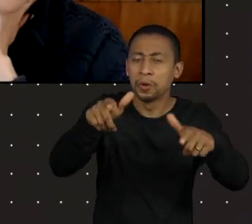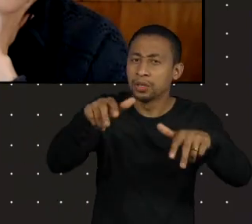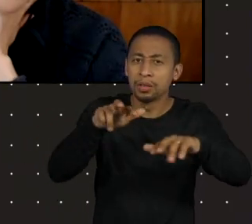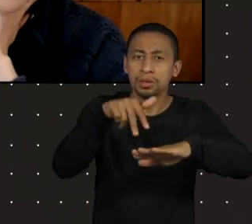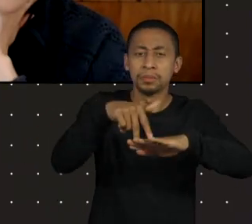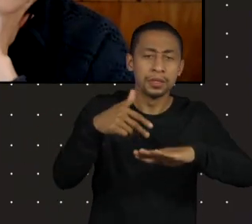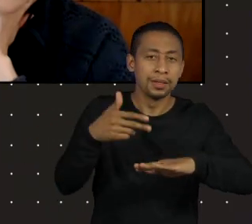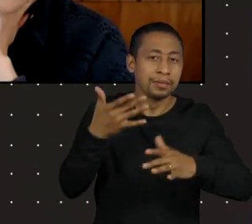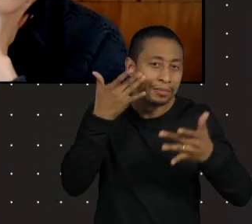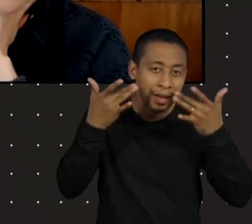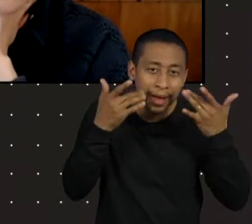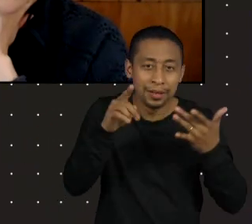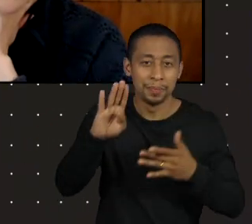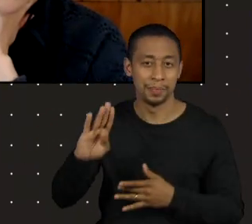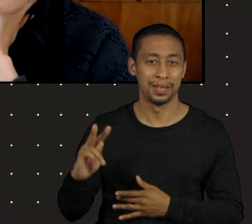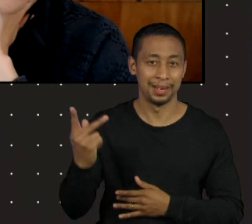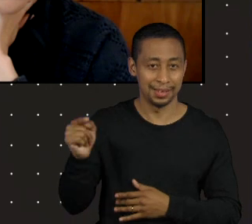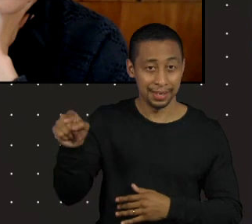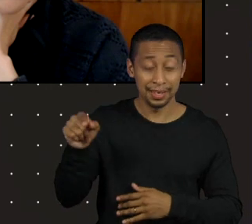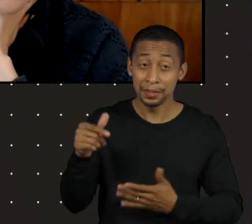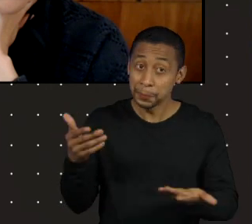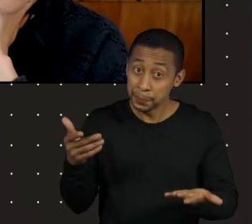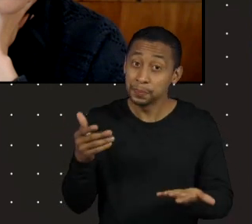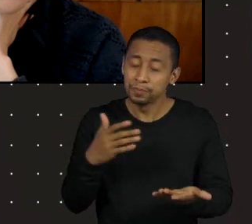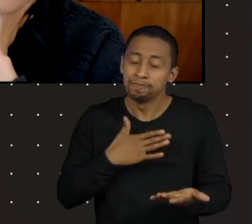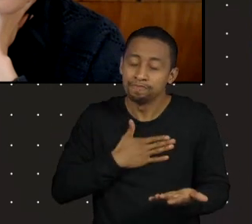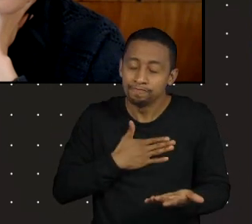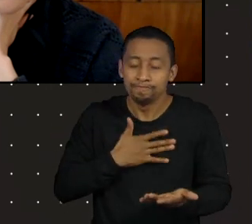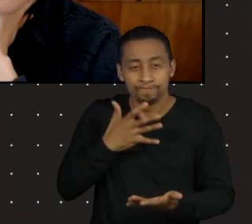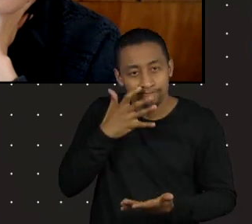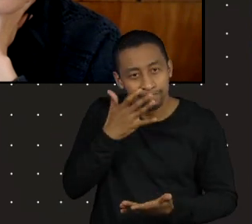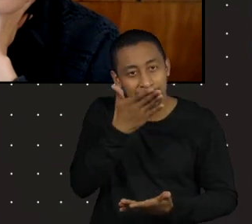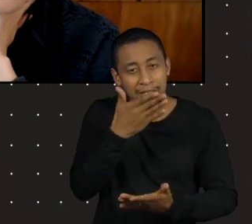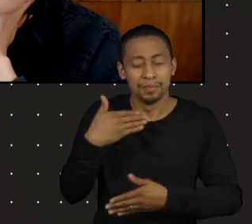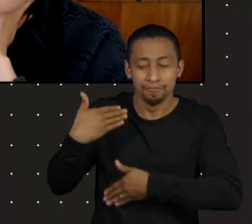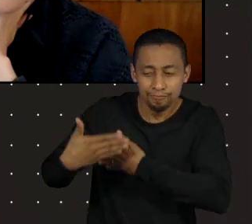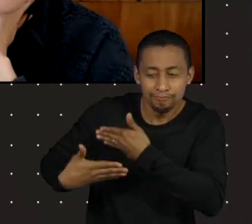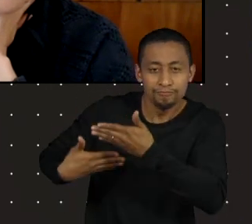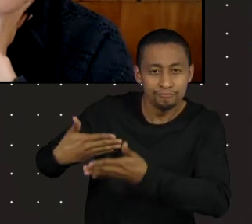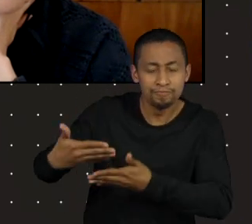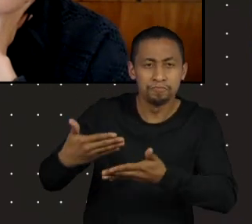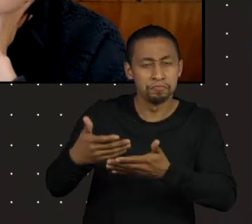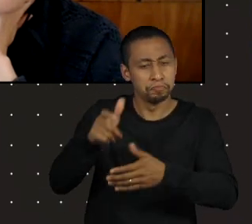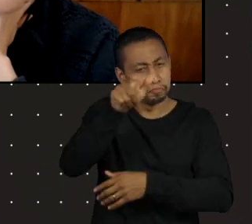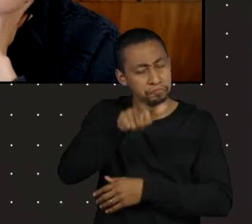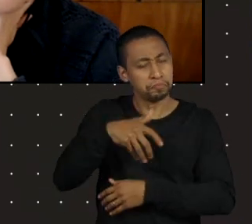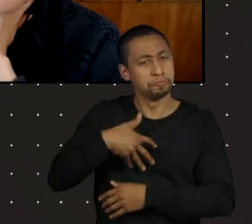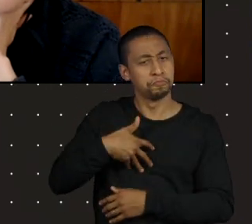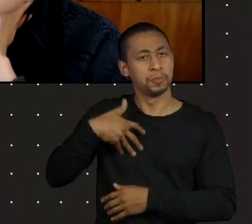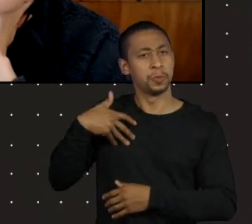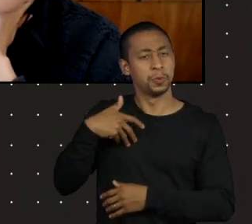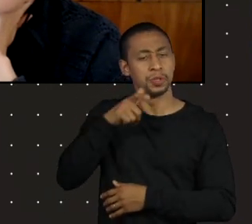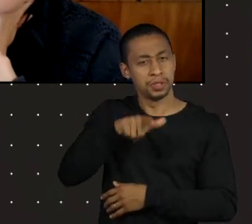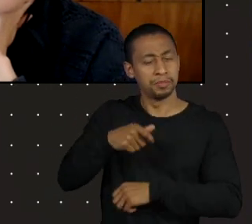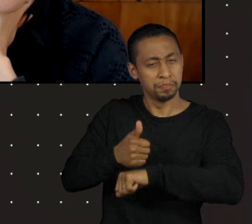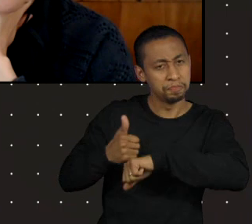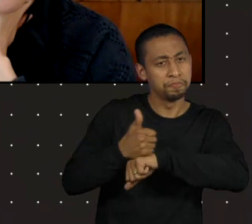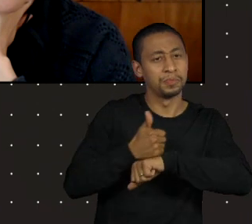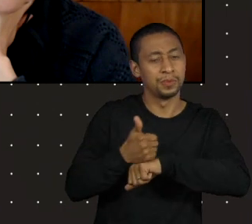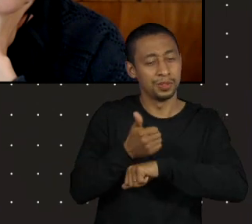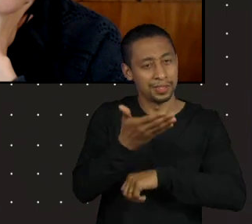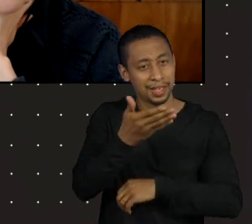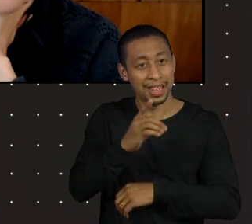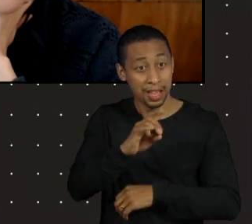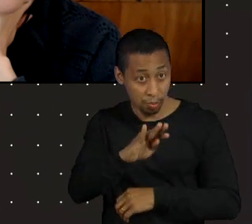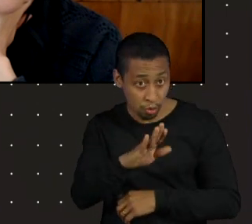muita admiração pelo caminho que a Débora seguiu. Ela é uma grande atriz e um grande orgulho para mim, eu acho que para todos nós. A